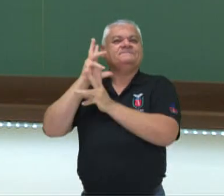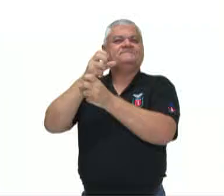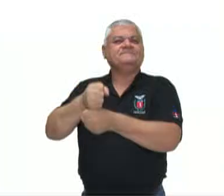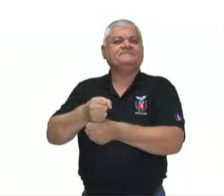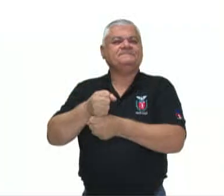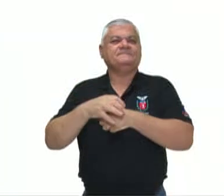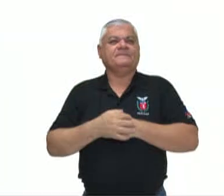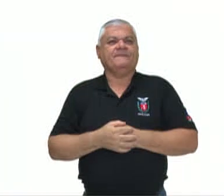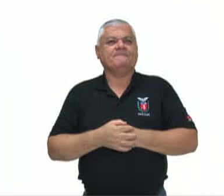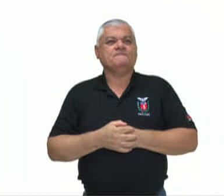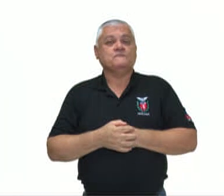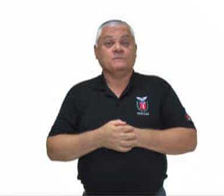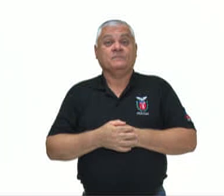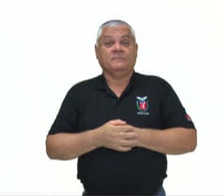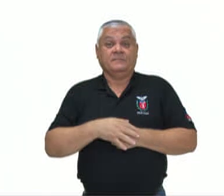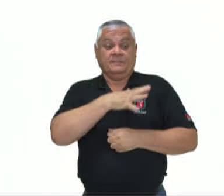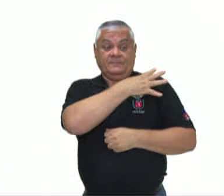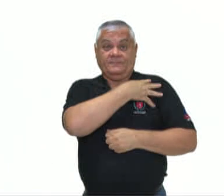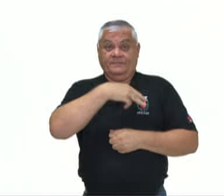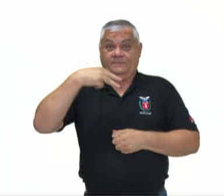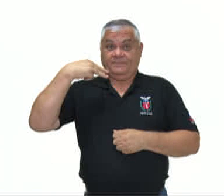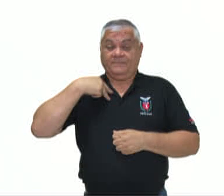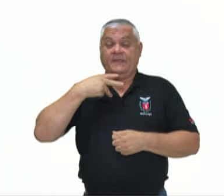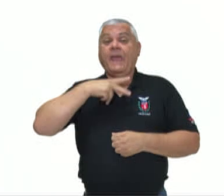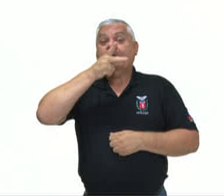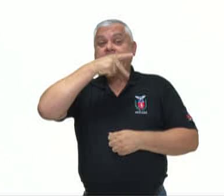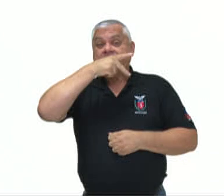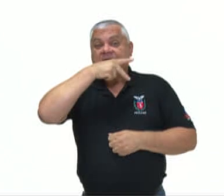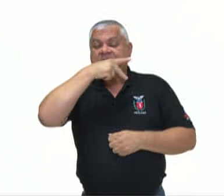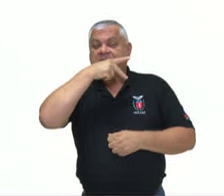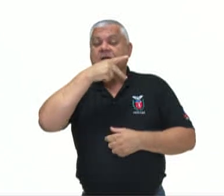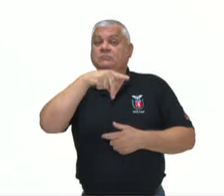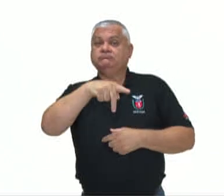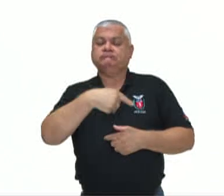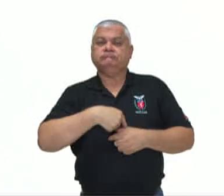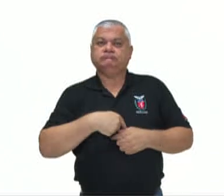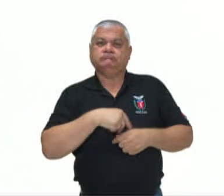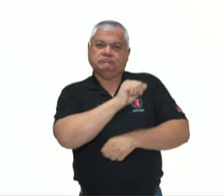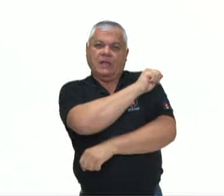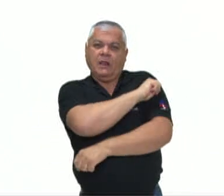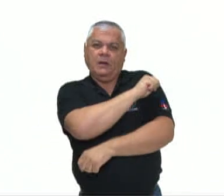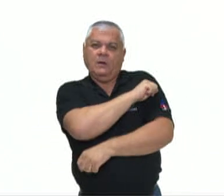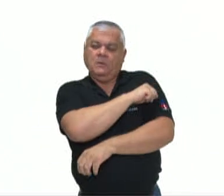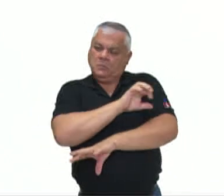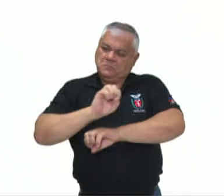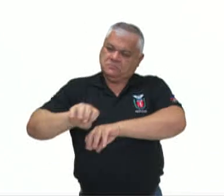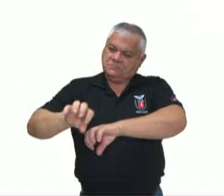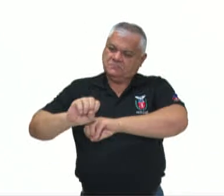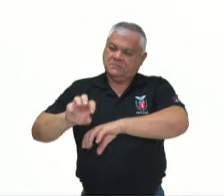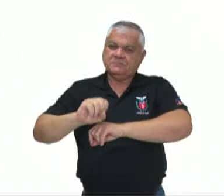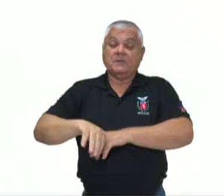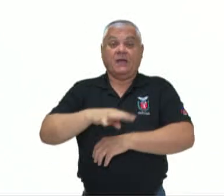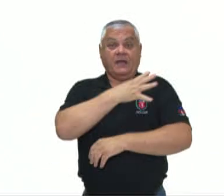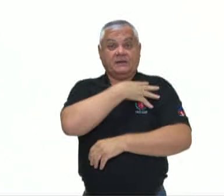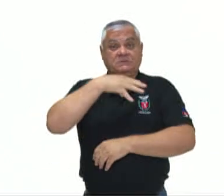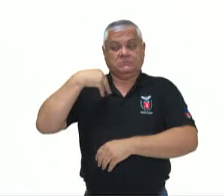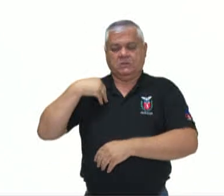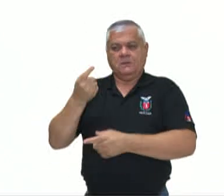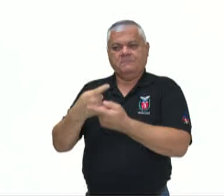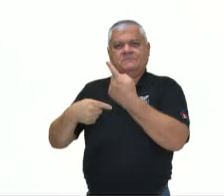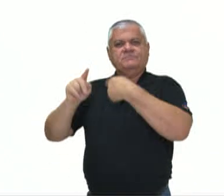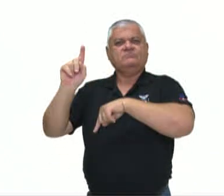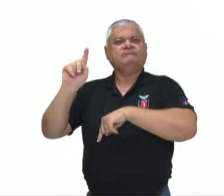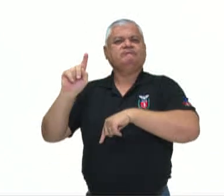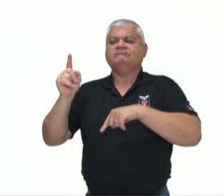hoje. Discípulo de Platão, o filósofo grego Aristóteles nos deixou um grandioso legado. Aristóteles supera o